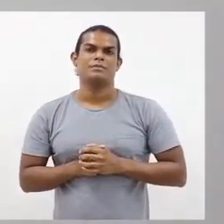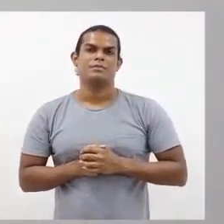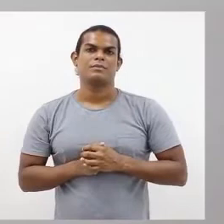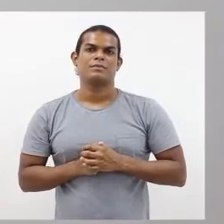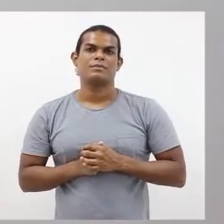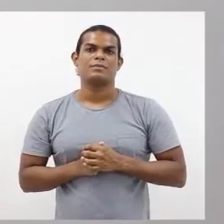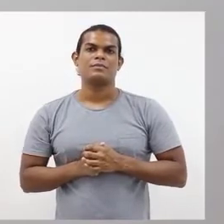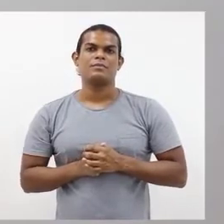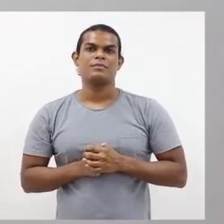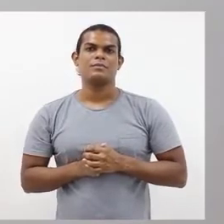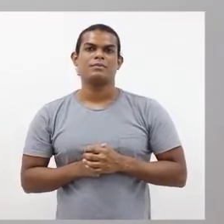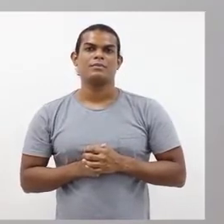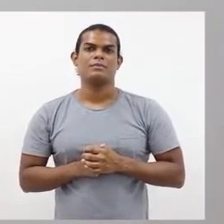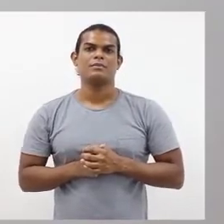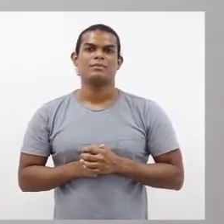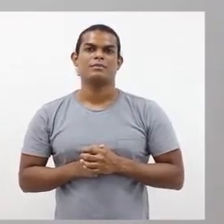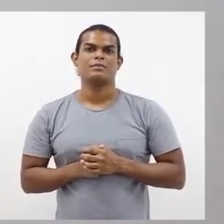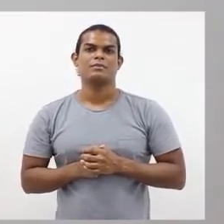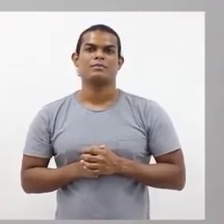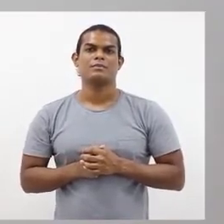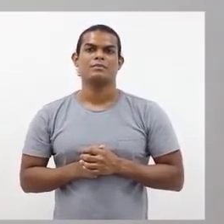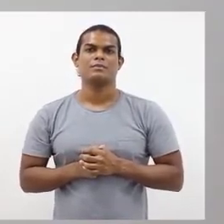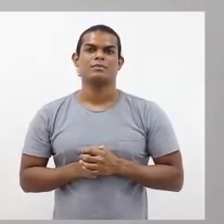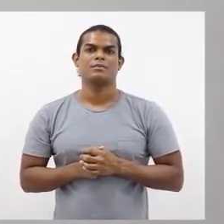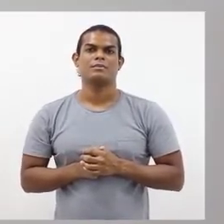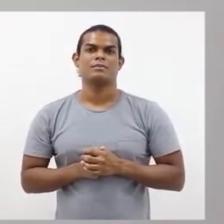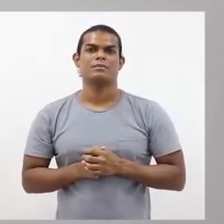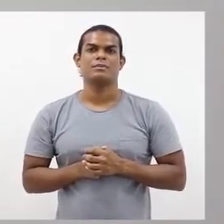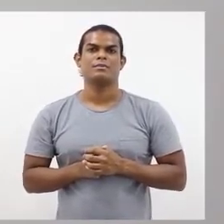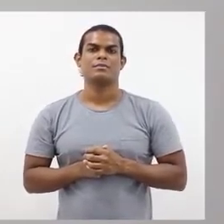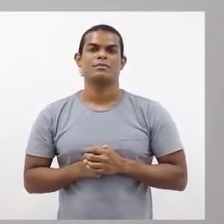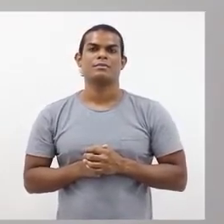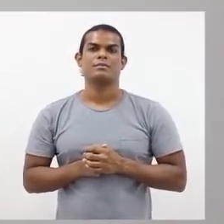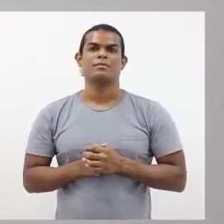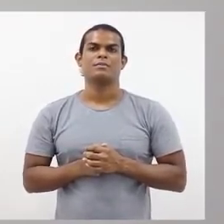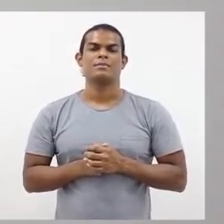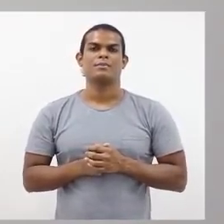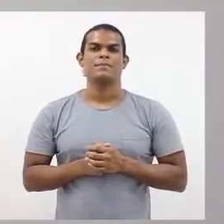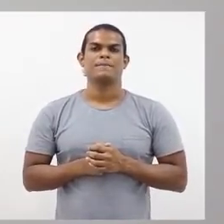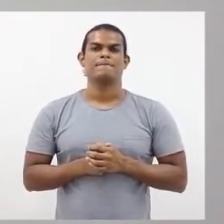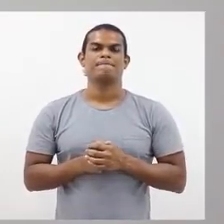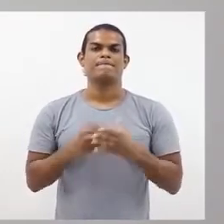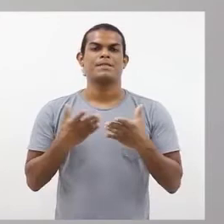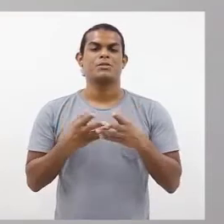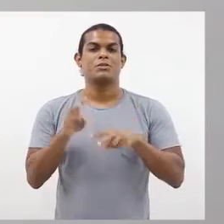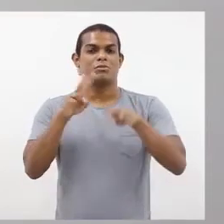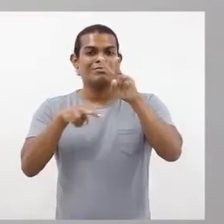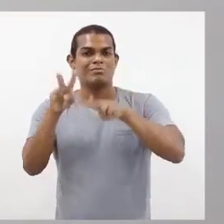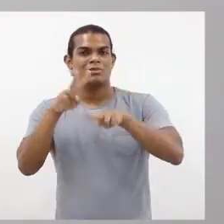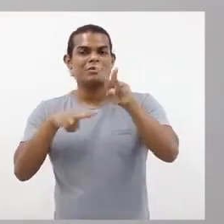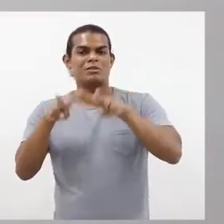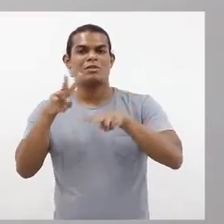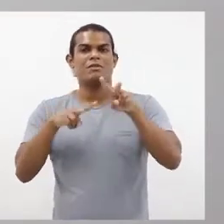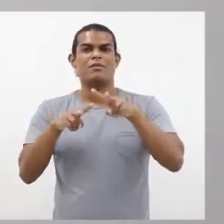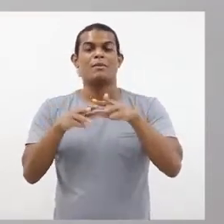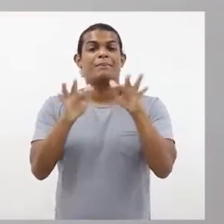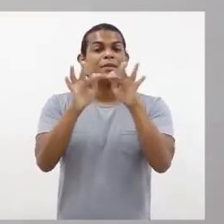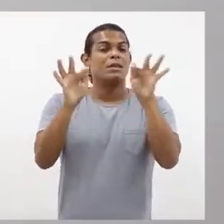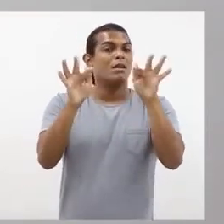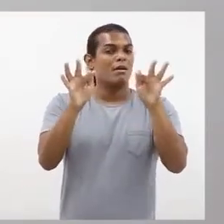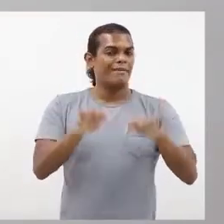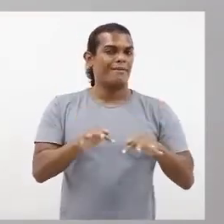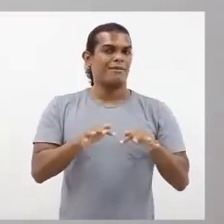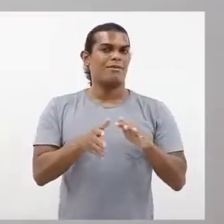é intangível. Ok? Dentro dessa definição, a gente só precisa observar a essência sobre a